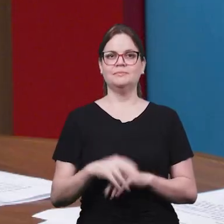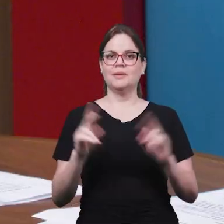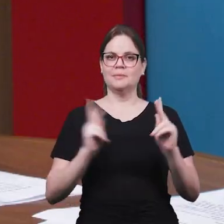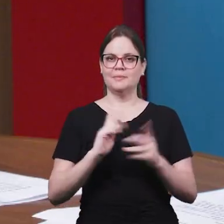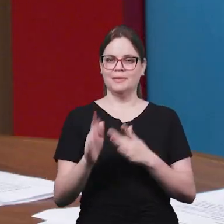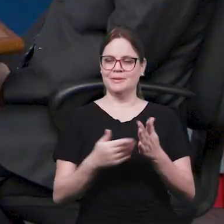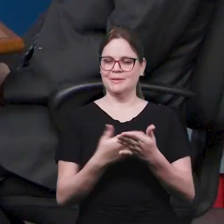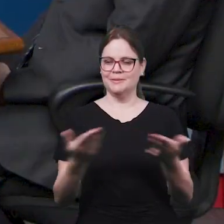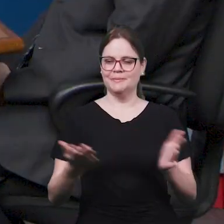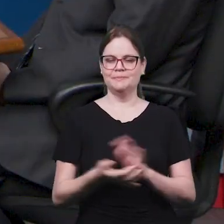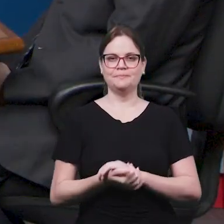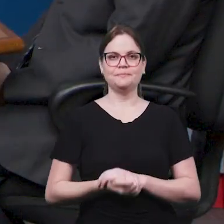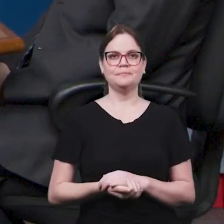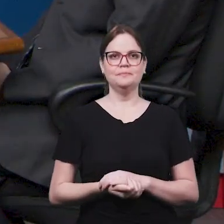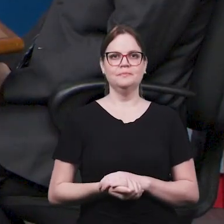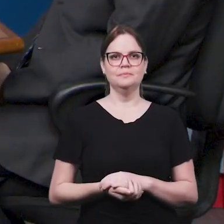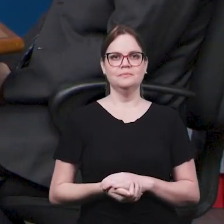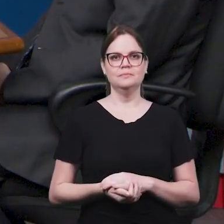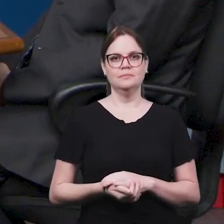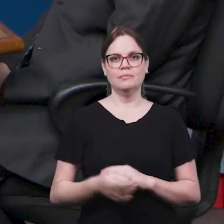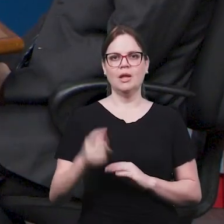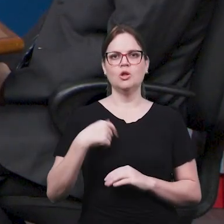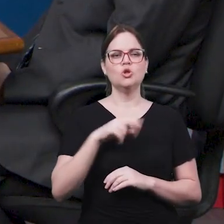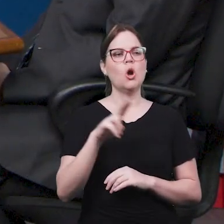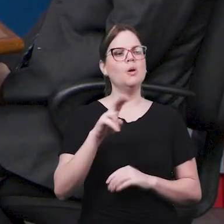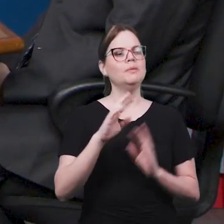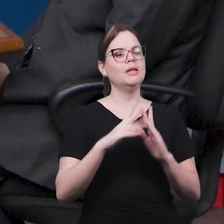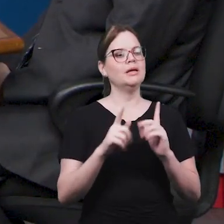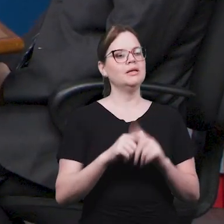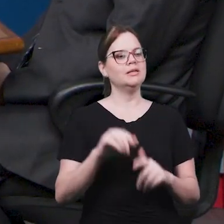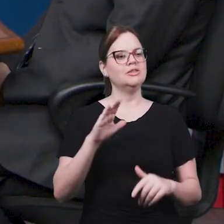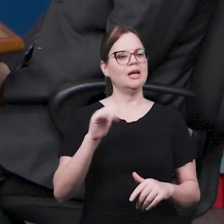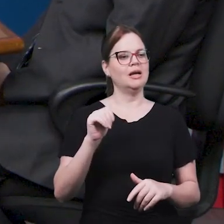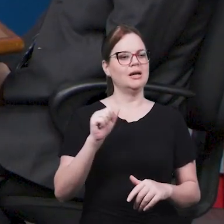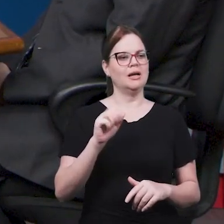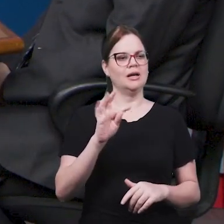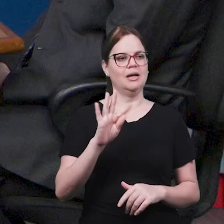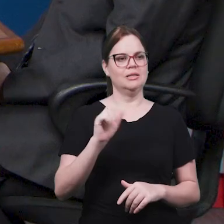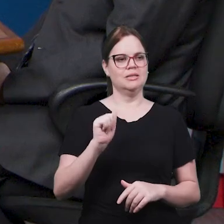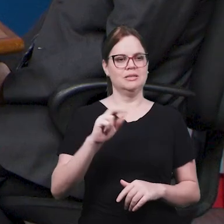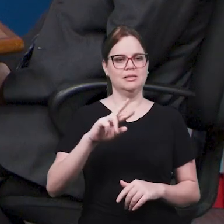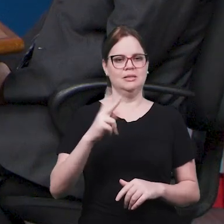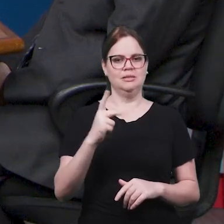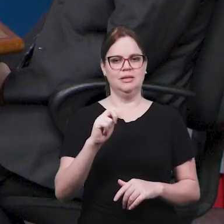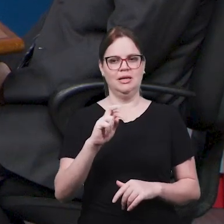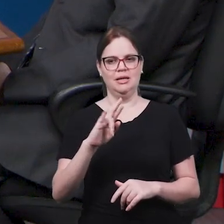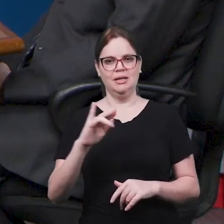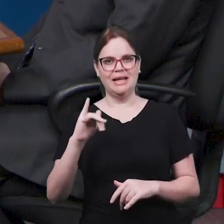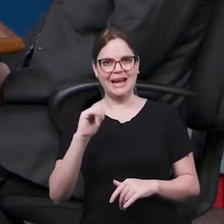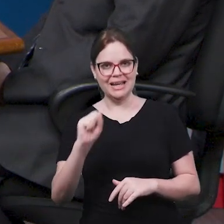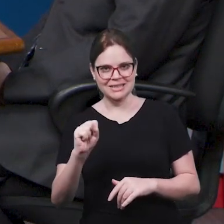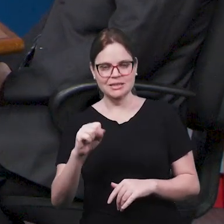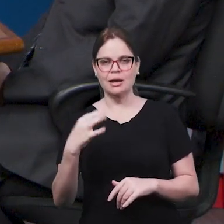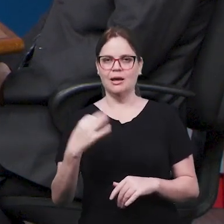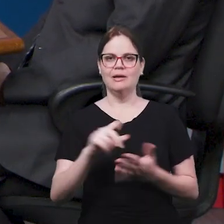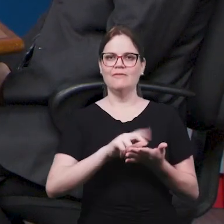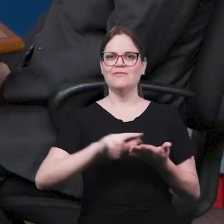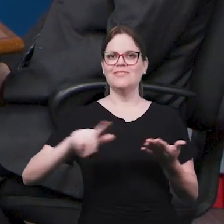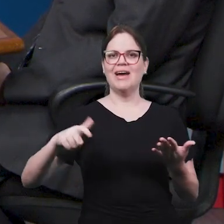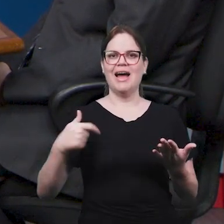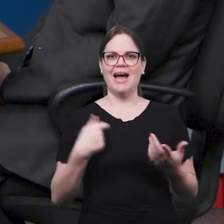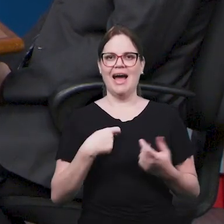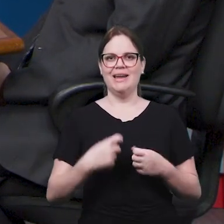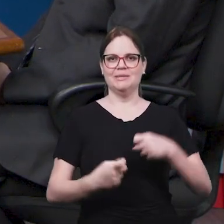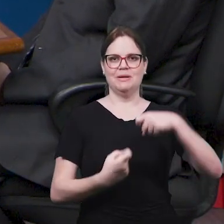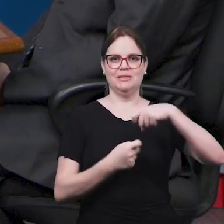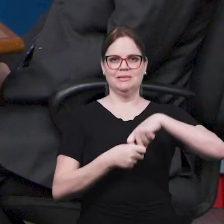Senhor, irmãos. Amém. Aliás, é Castanheiras, né? Castanheiras. É várias castanheiras. E eu vou também aproveitar aqui para consertar